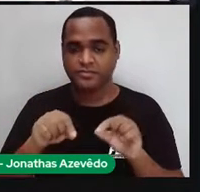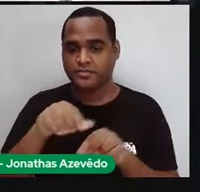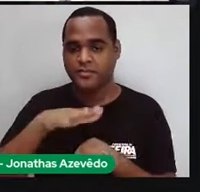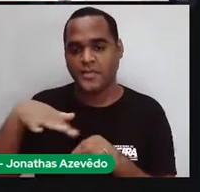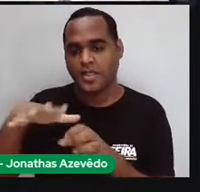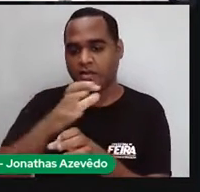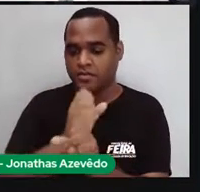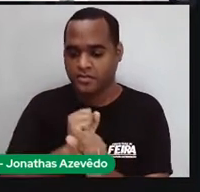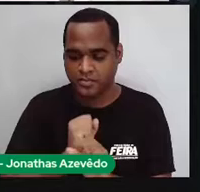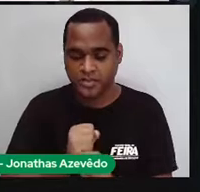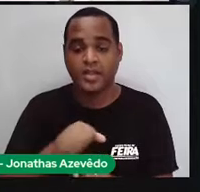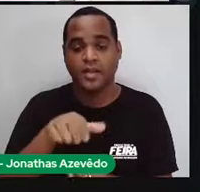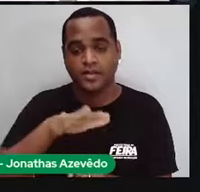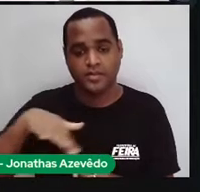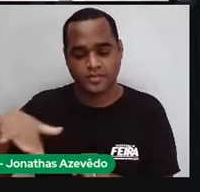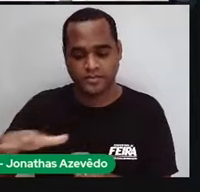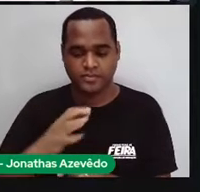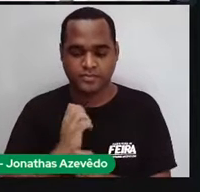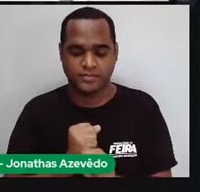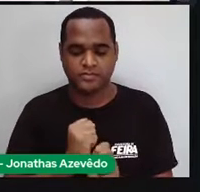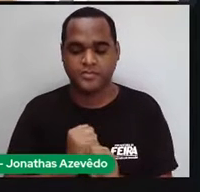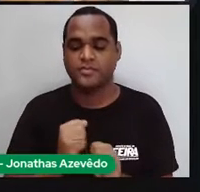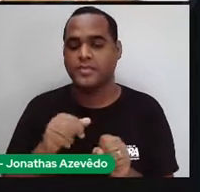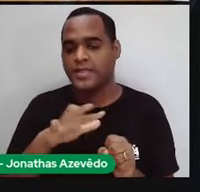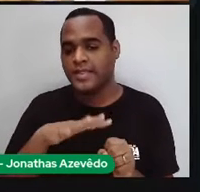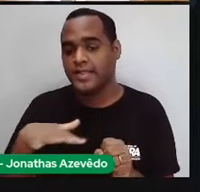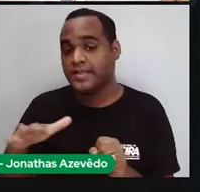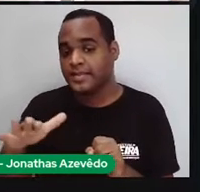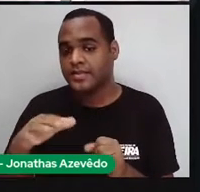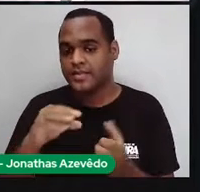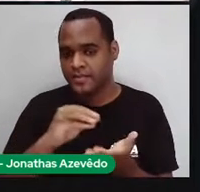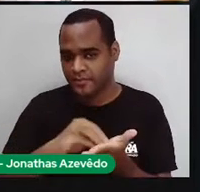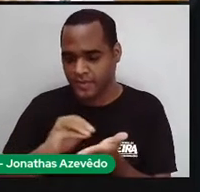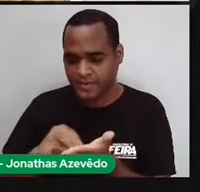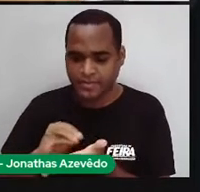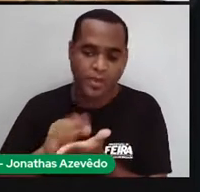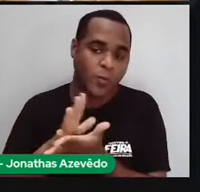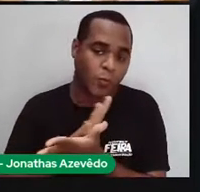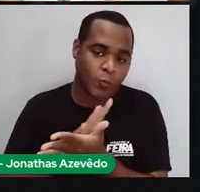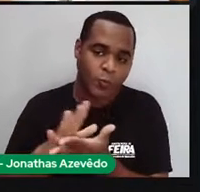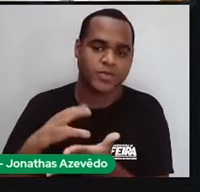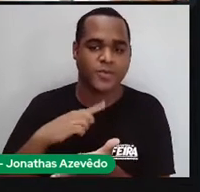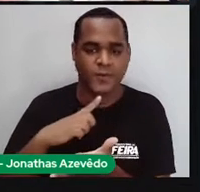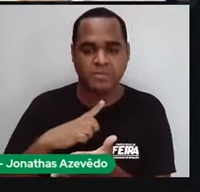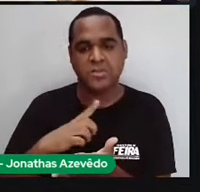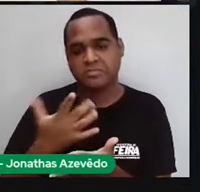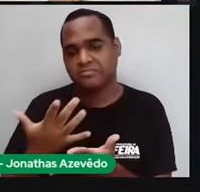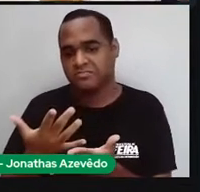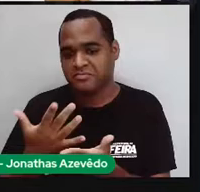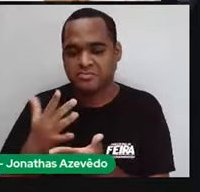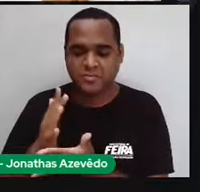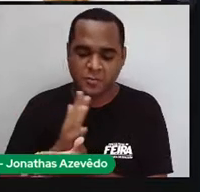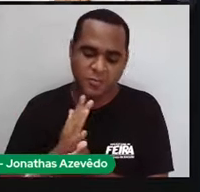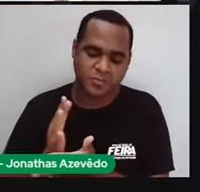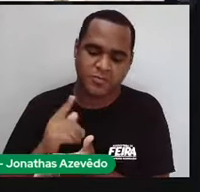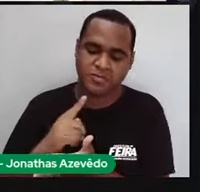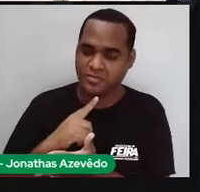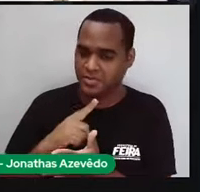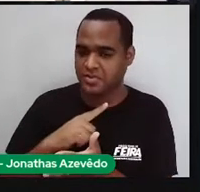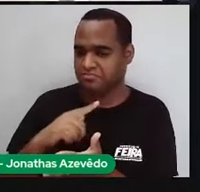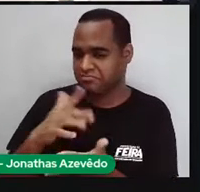é medir uma superfície meio de uma superfície é forrar a superfície cobria a superfície tá